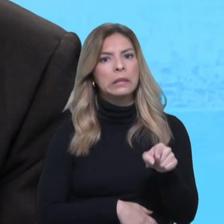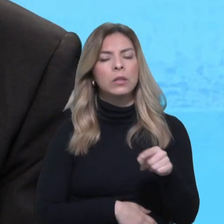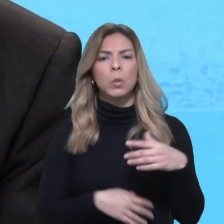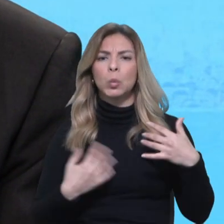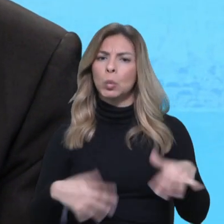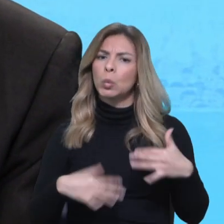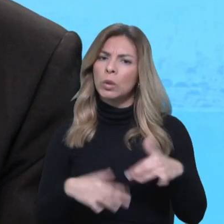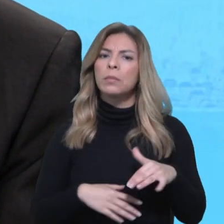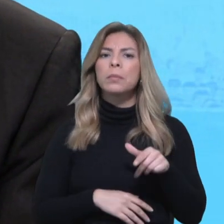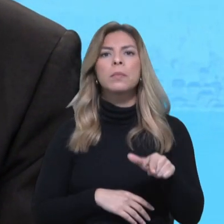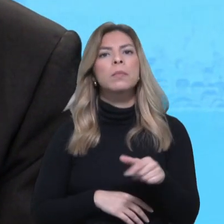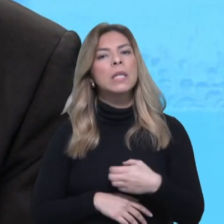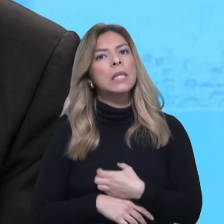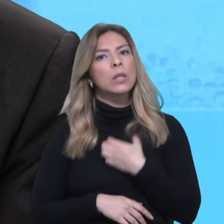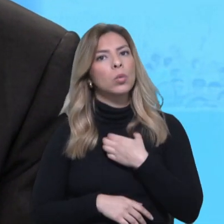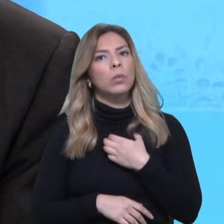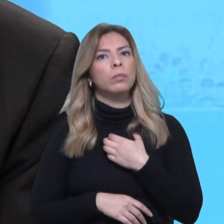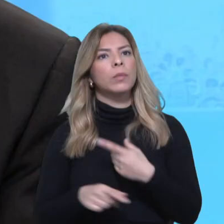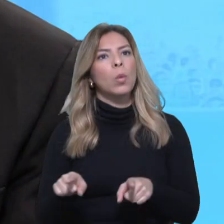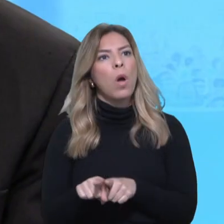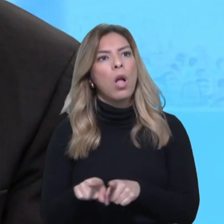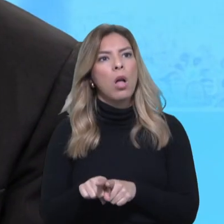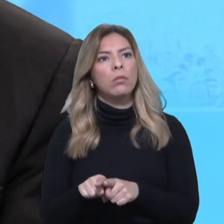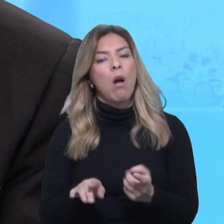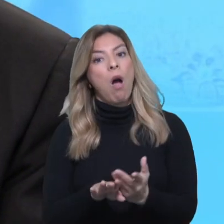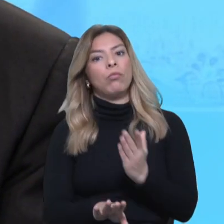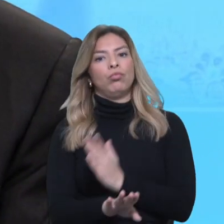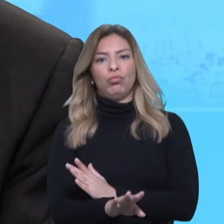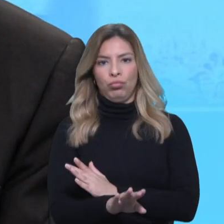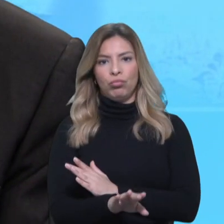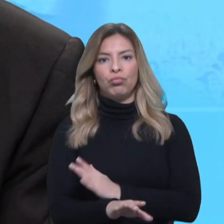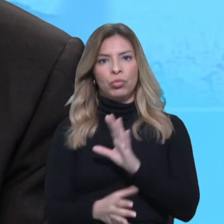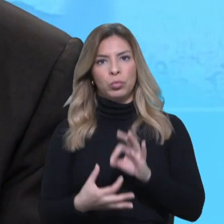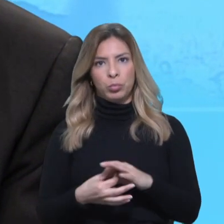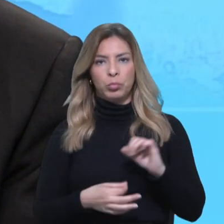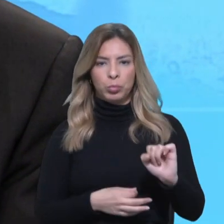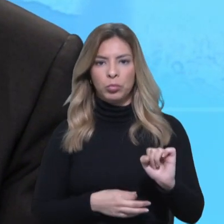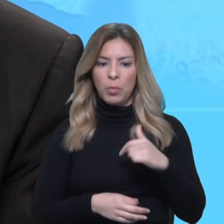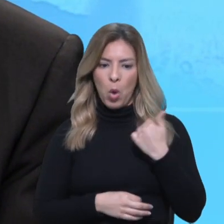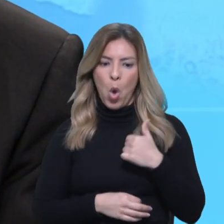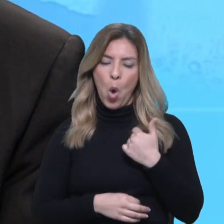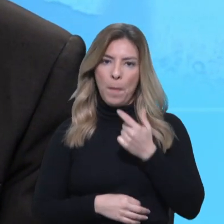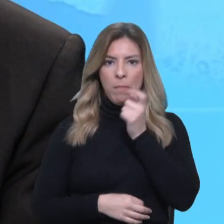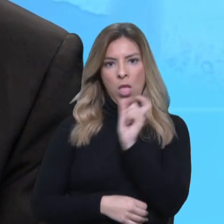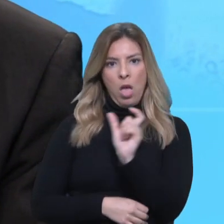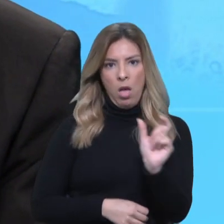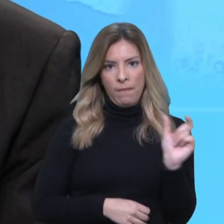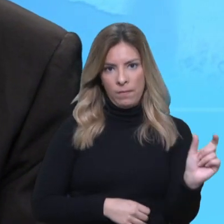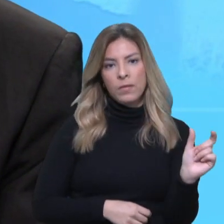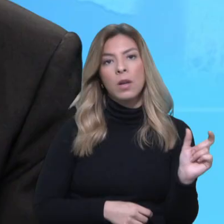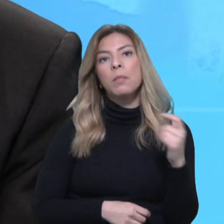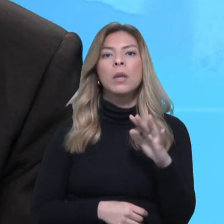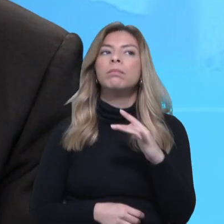também tem algo que antecede a própria palavra dita, é a